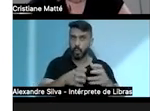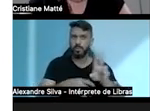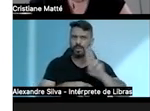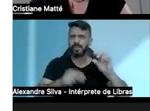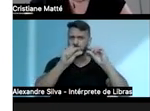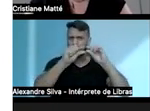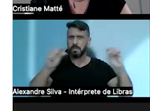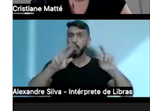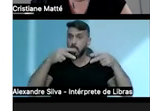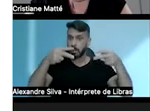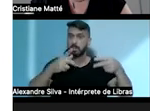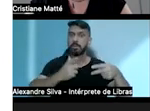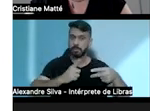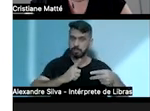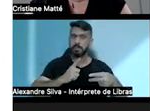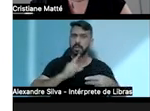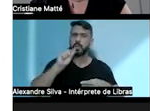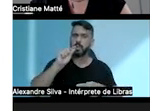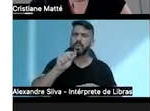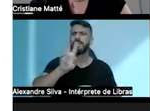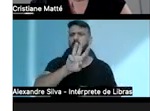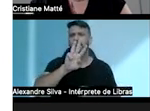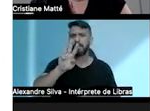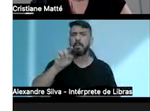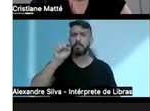o linkzinho também, aqui embaixo,